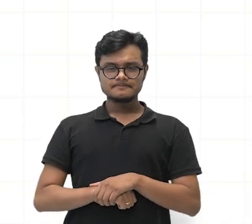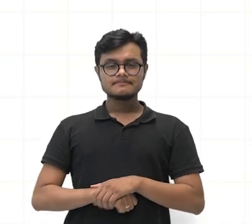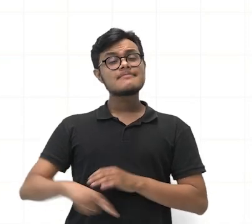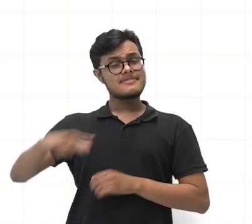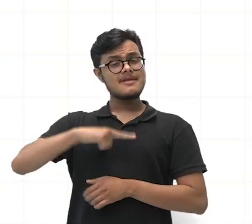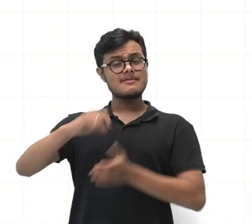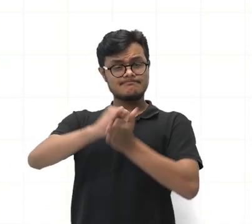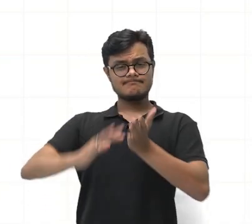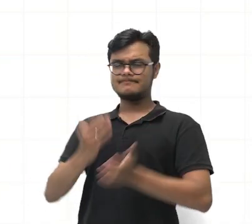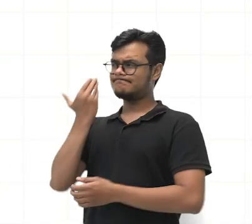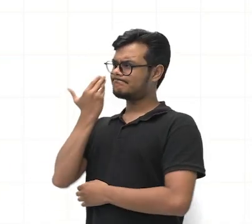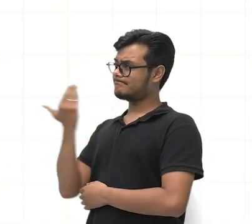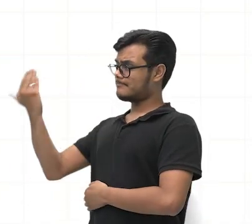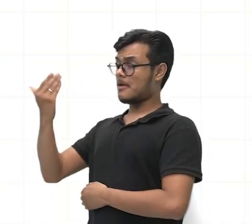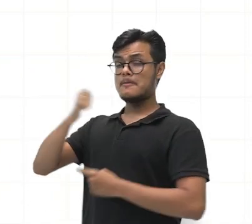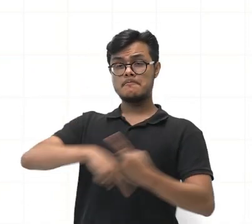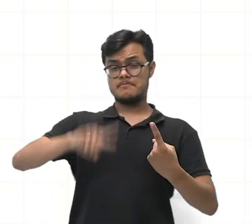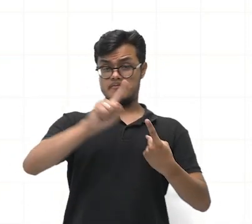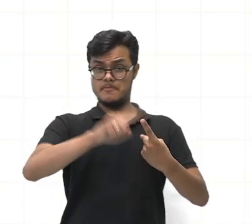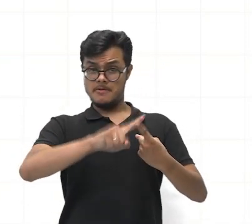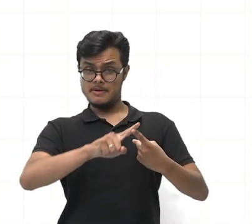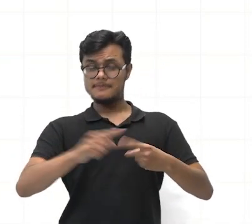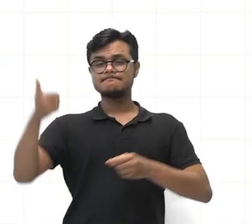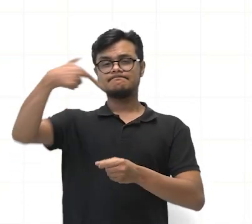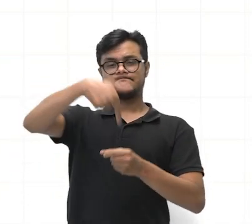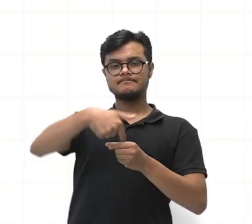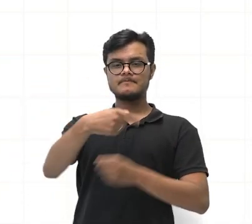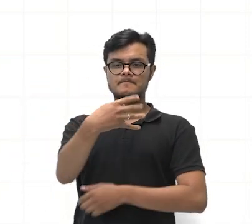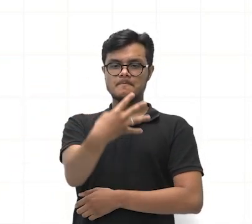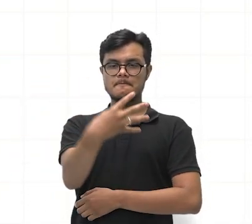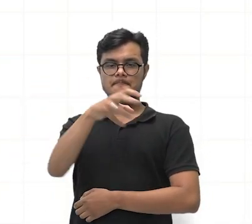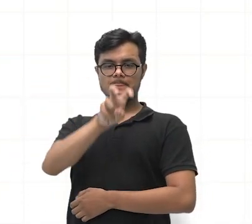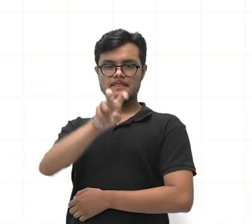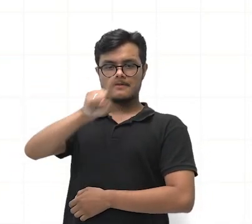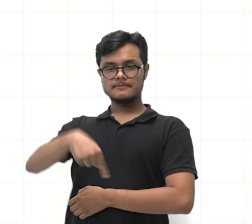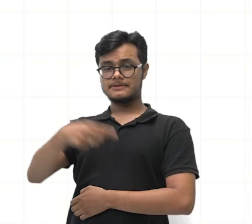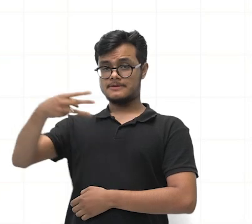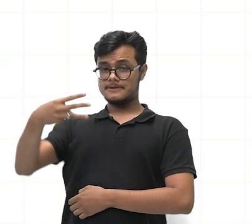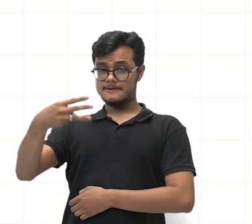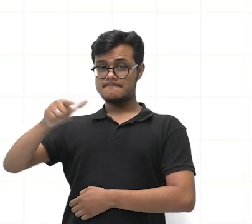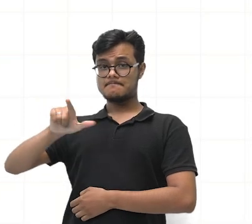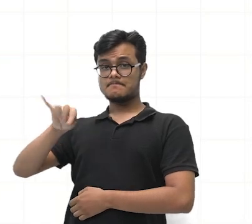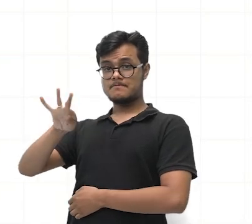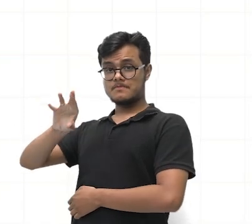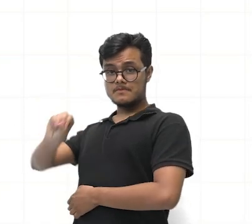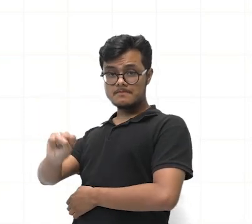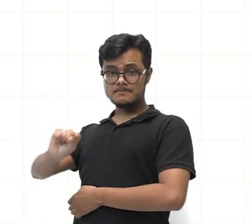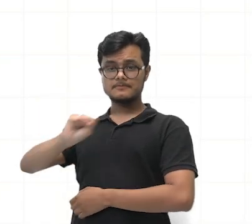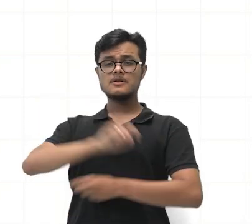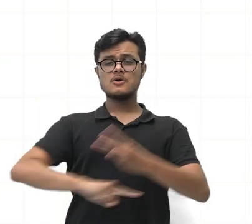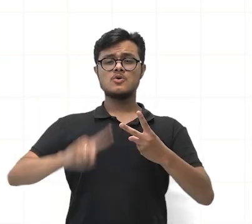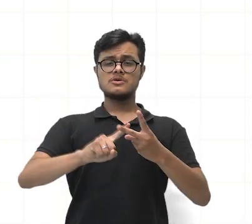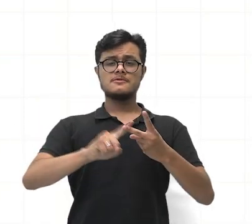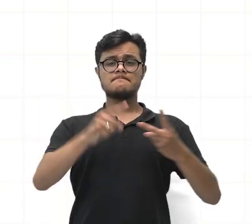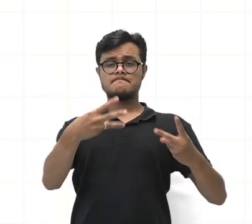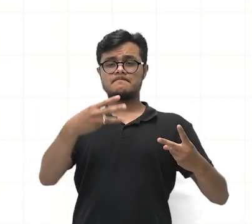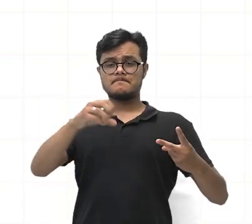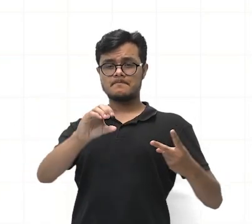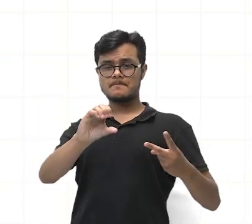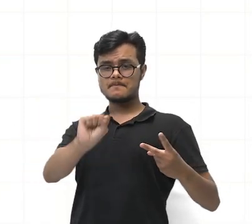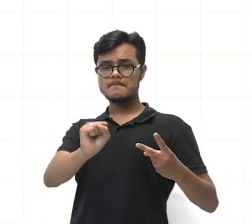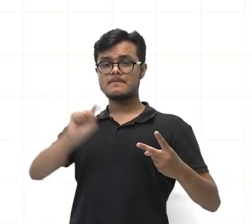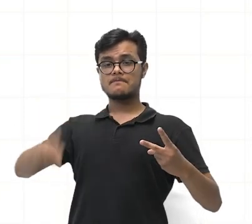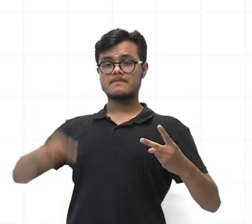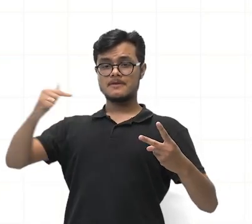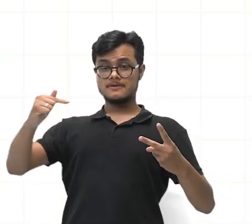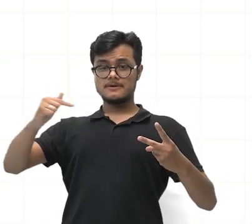situação problema, primeiro abastecimento 45,3 litros no segundo 38,7 litros